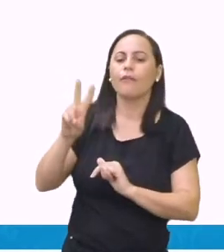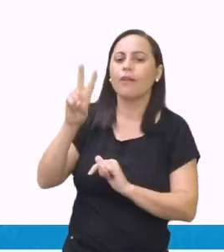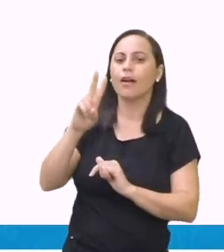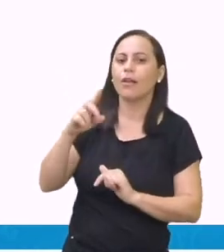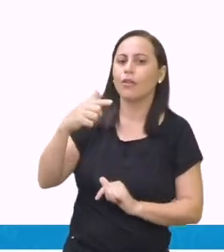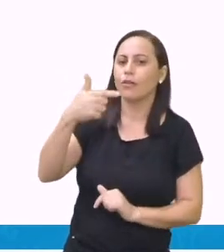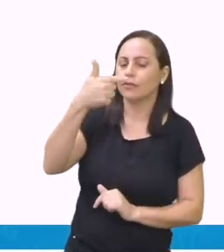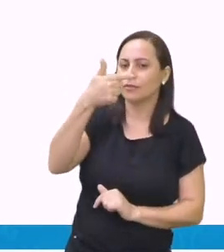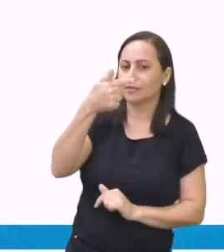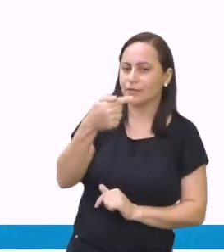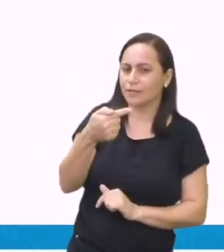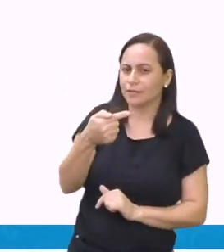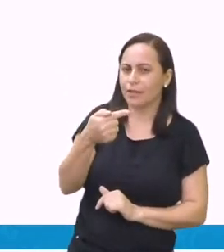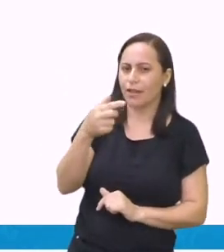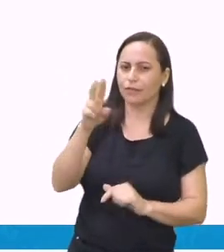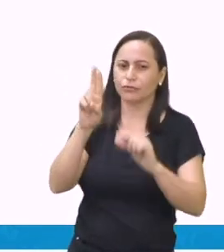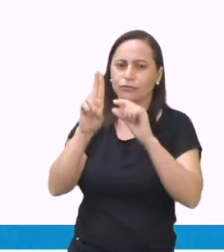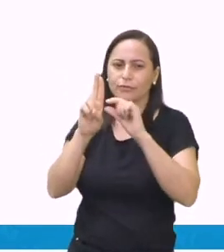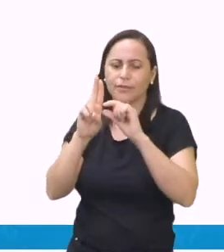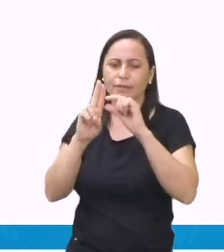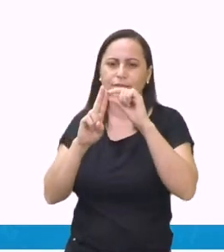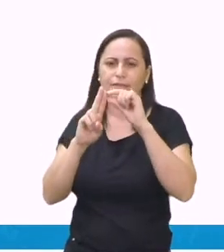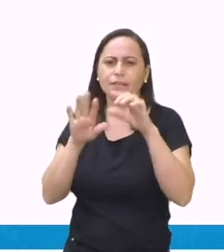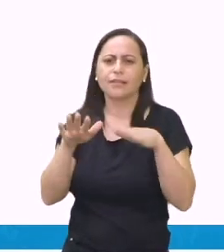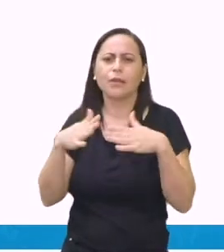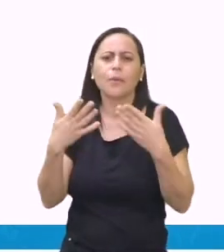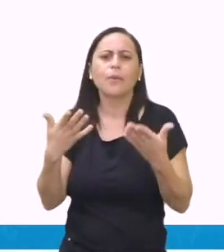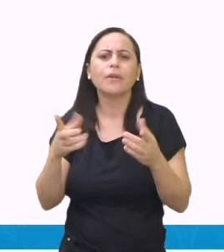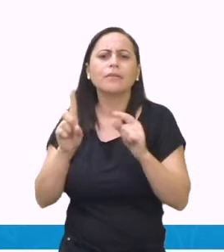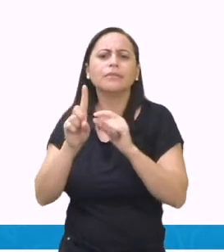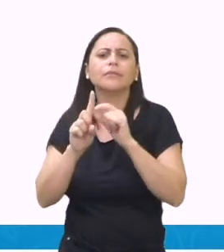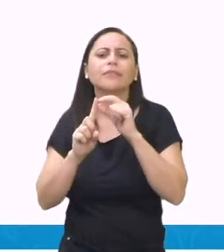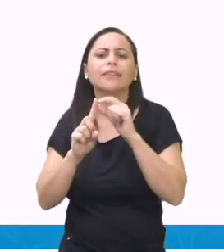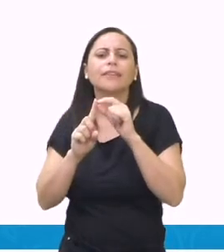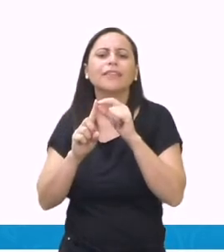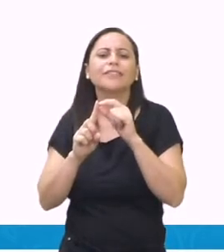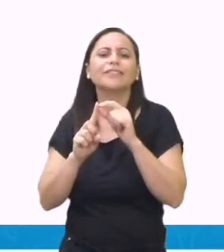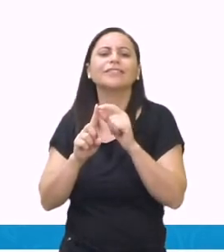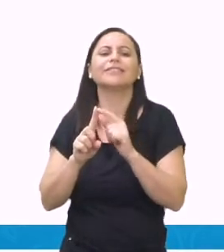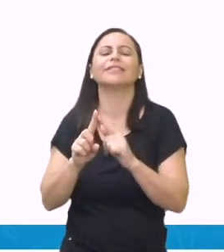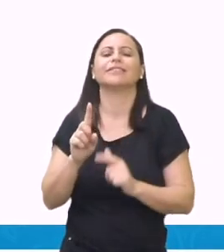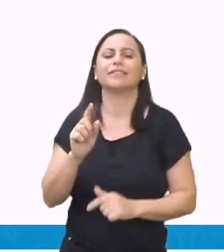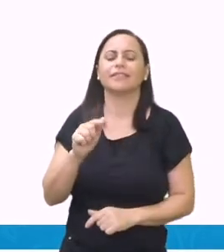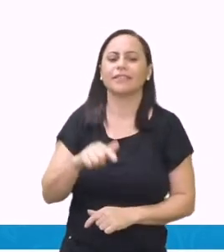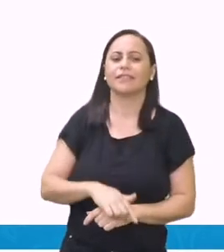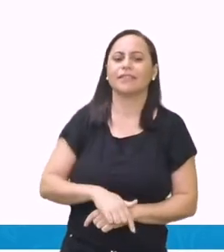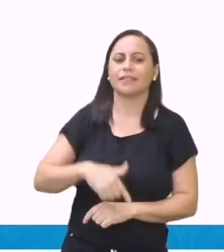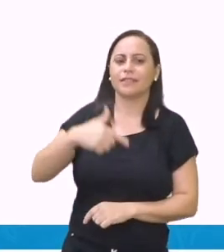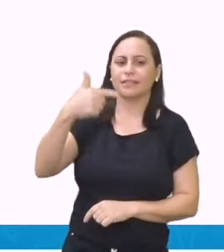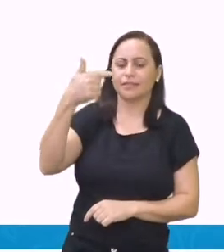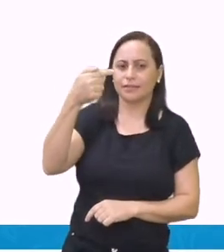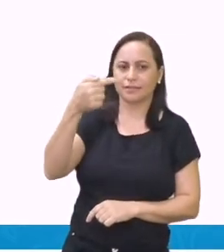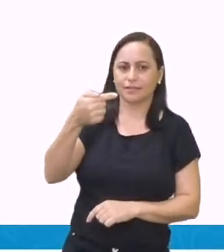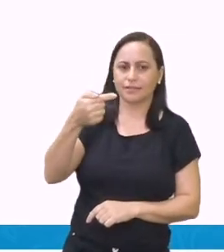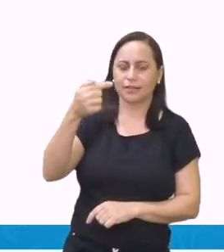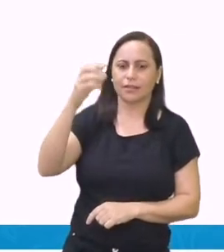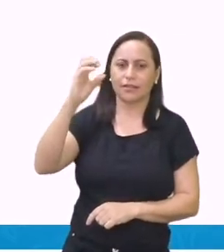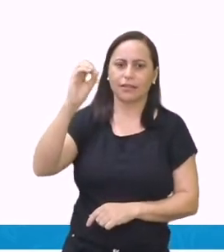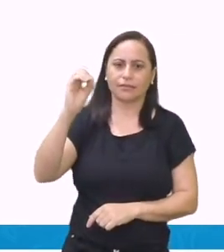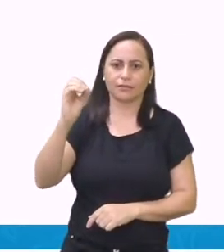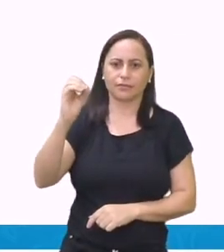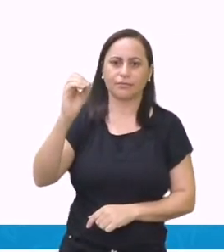dezenas. 7 dezenas são quantas unidades? Isso mesmo, o valor dele é em